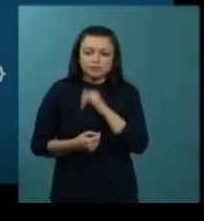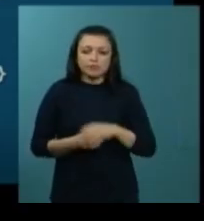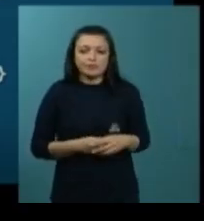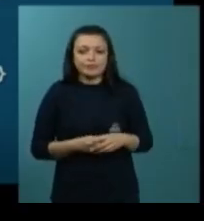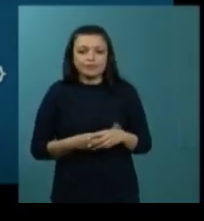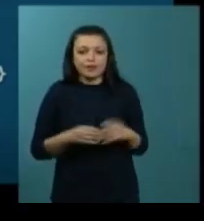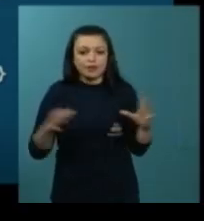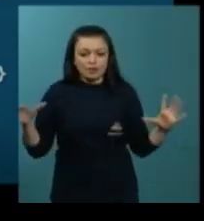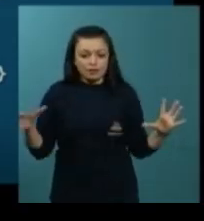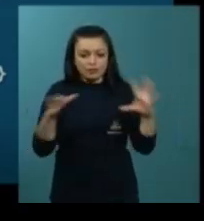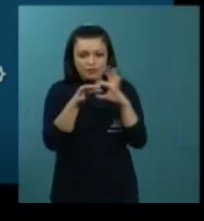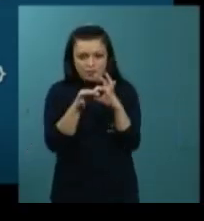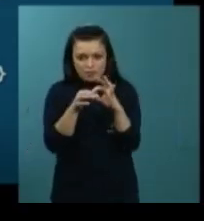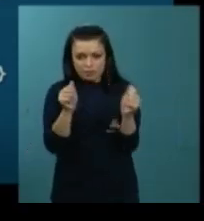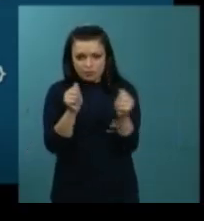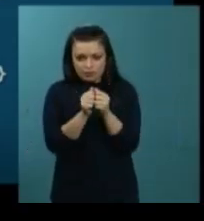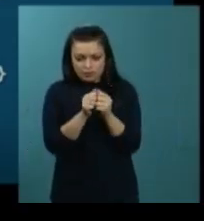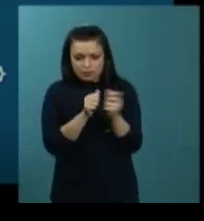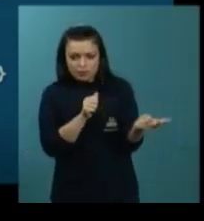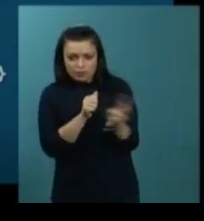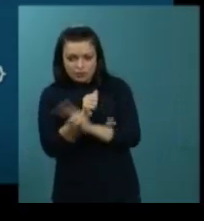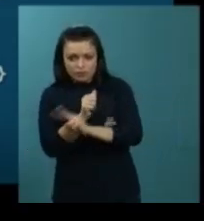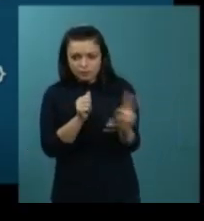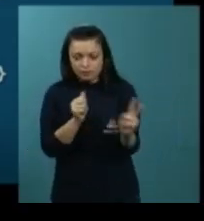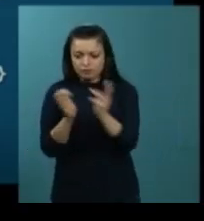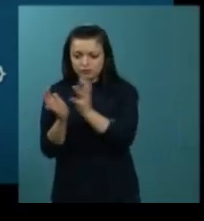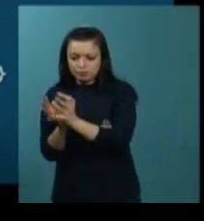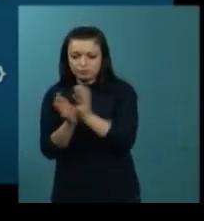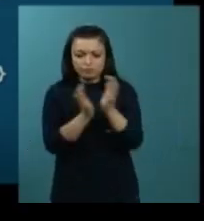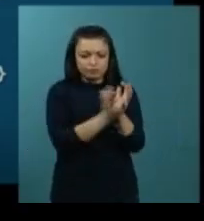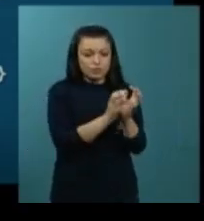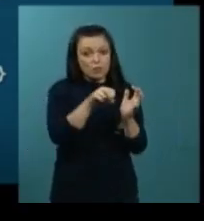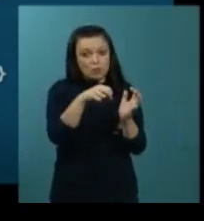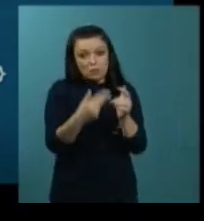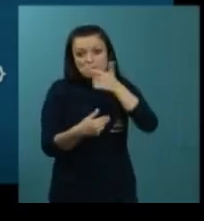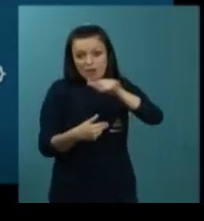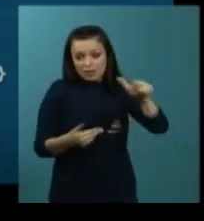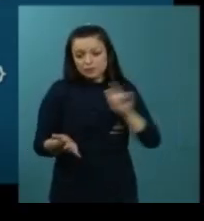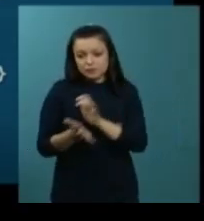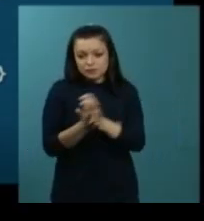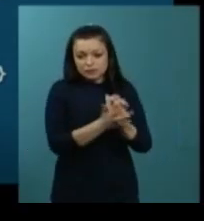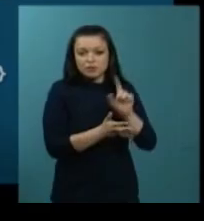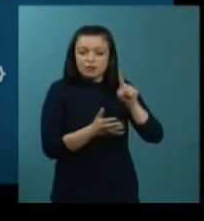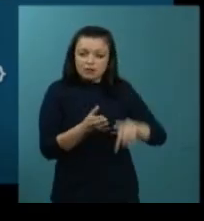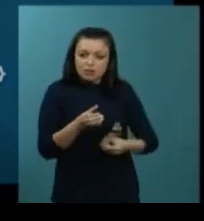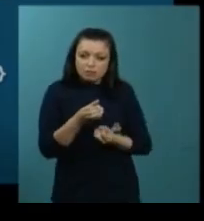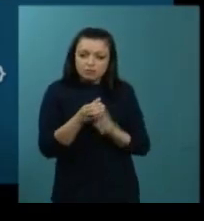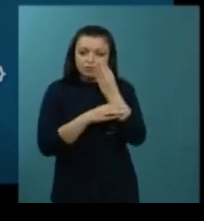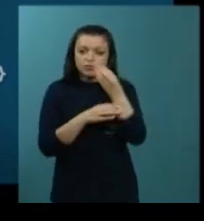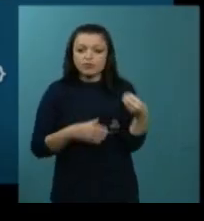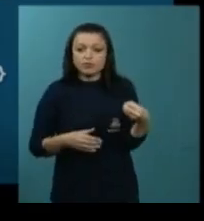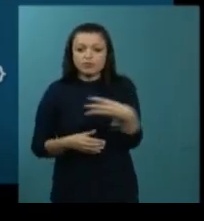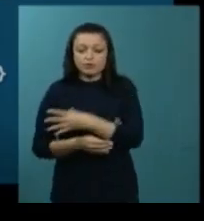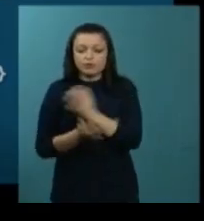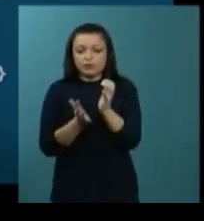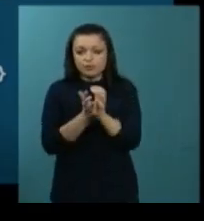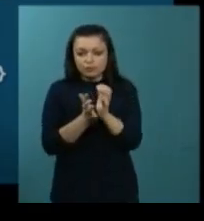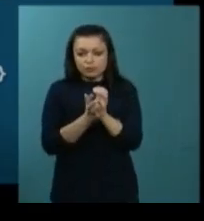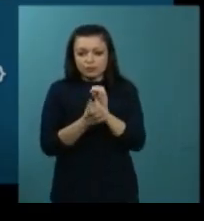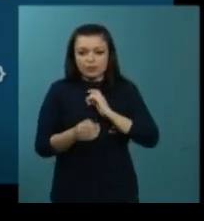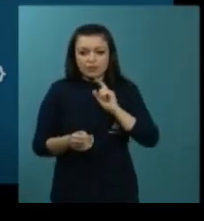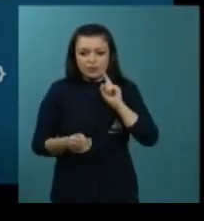a união de dois ou mais conjuntos será um conjunto. E é um conjunto